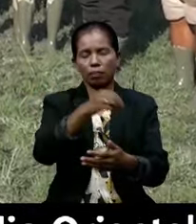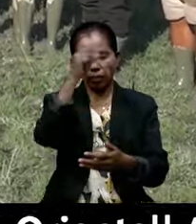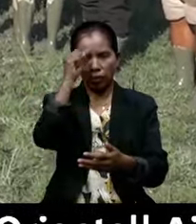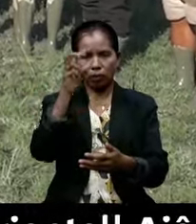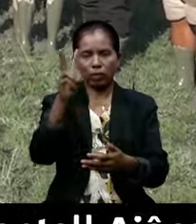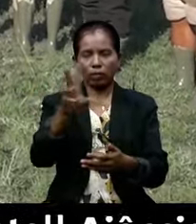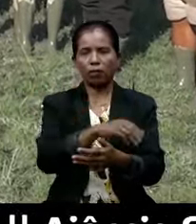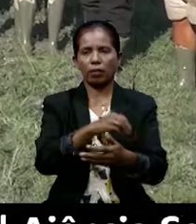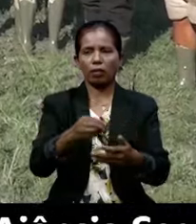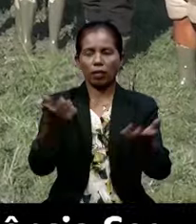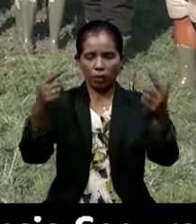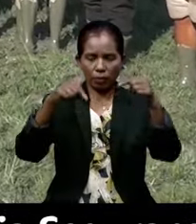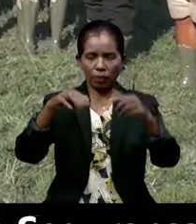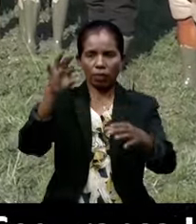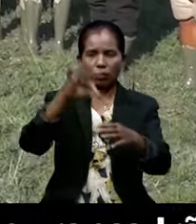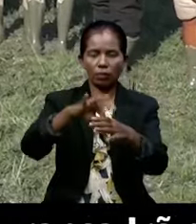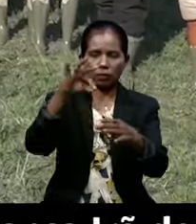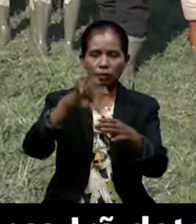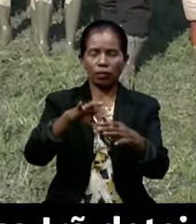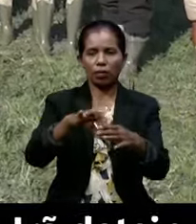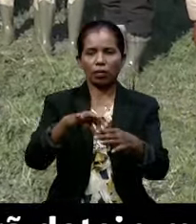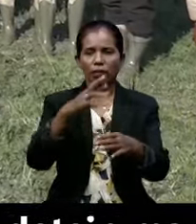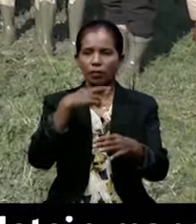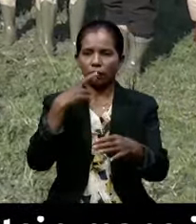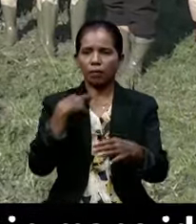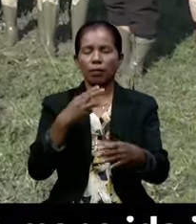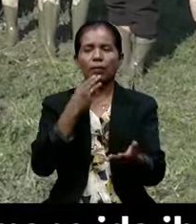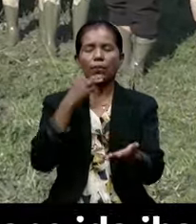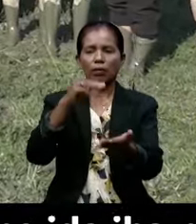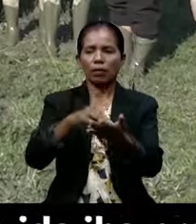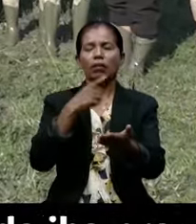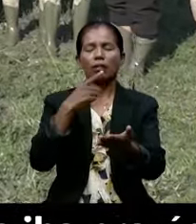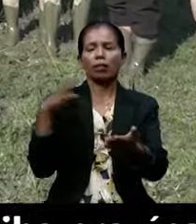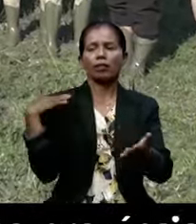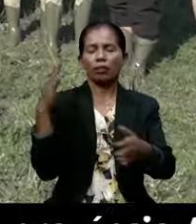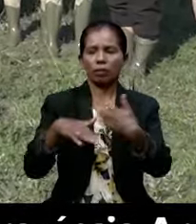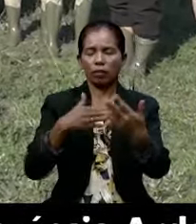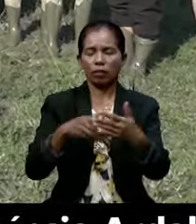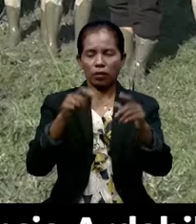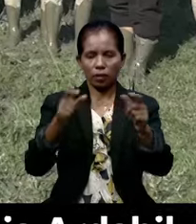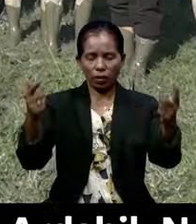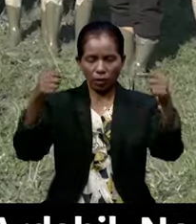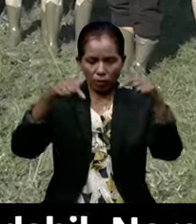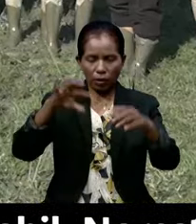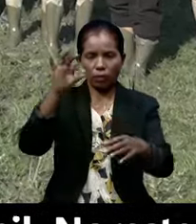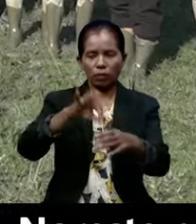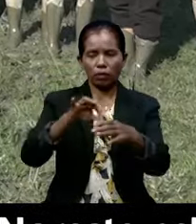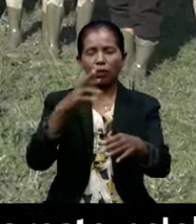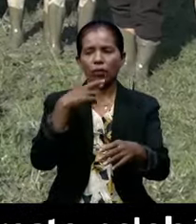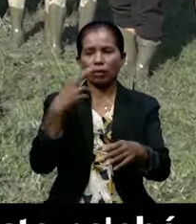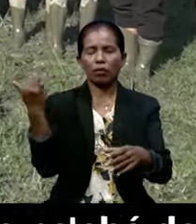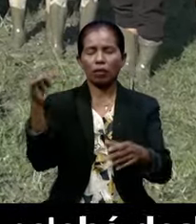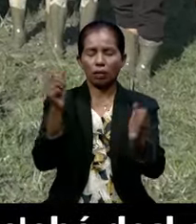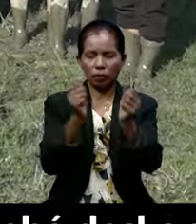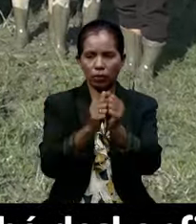ekonomi, mas saya karak fila main natar. Niat mensaji dia saya, jovem sira, tem fila hutfal main natar. Sira nihira ne, 21 orang